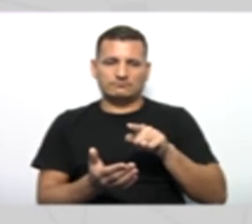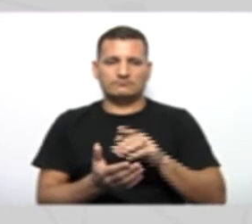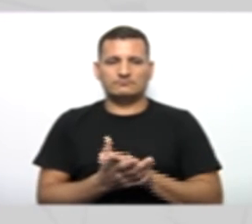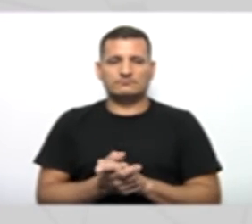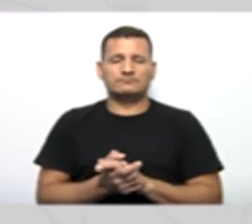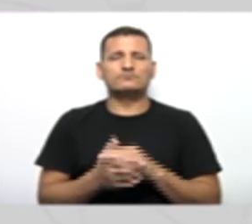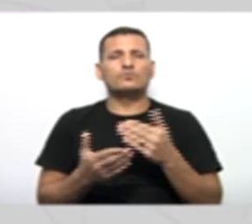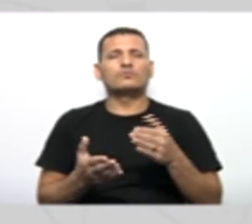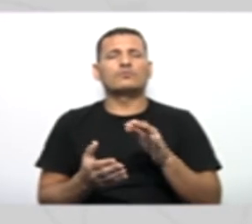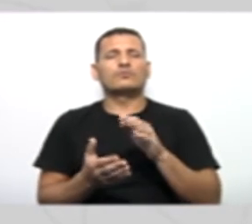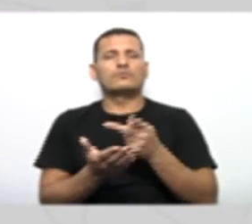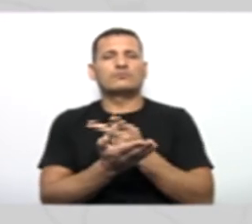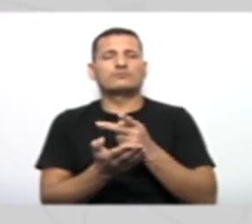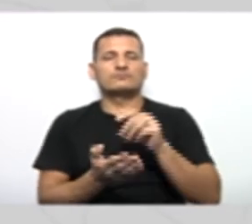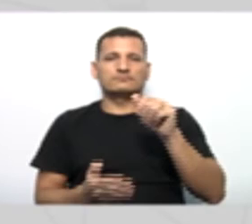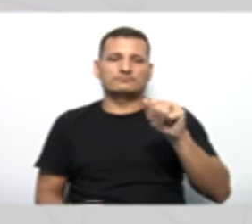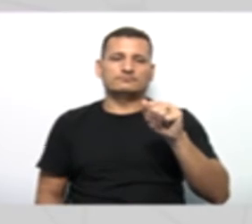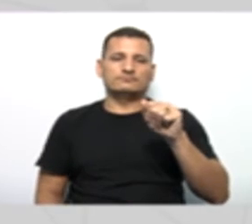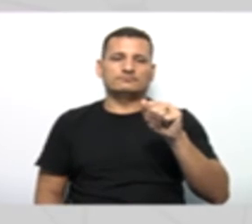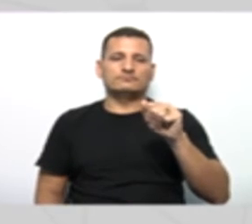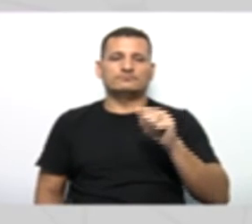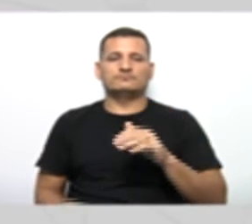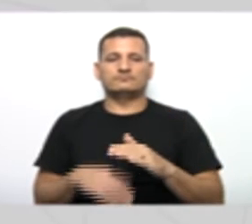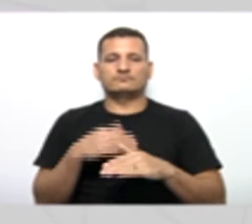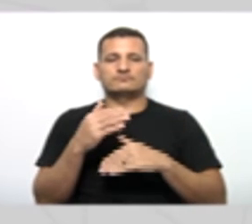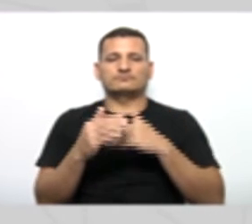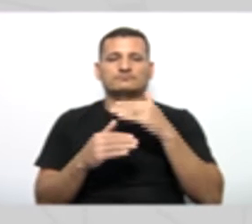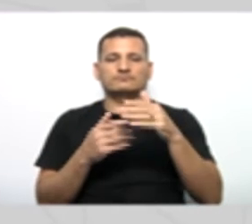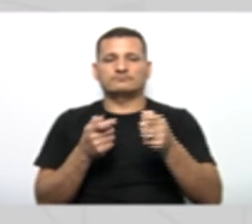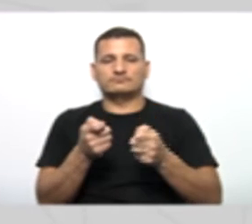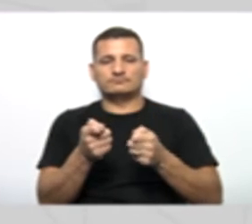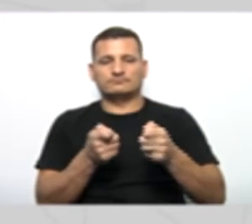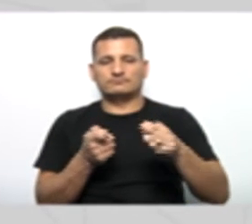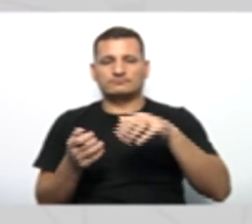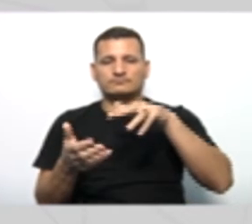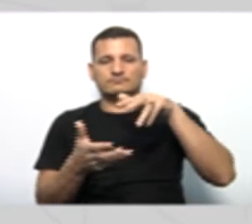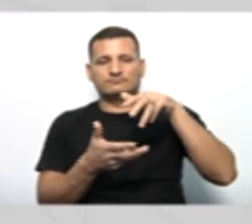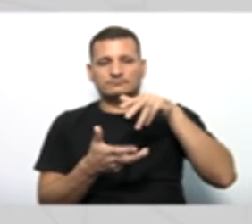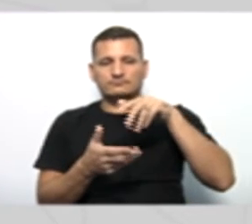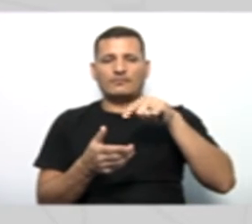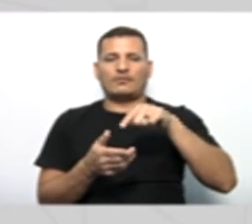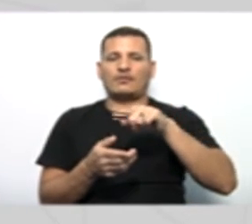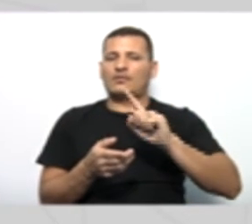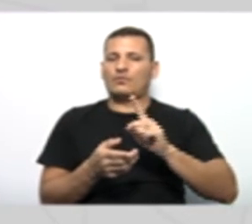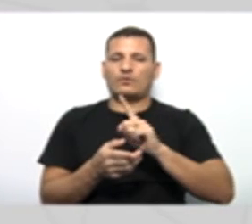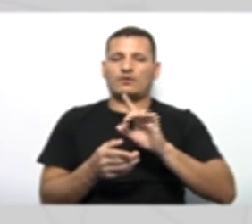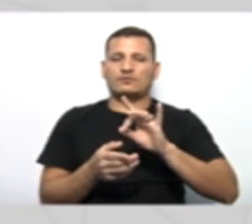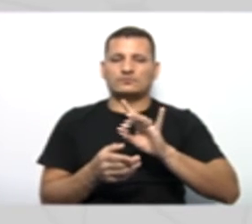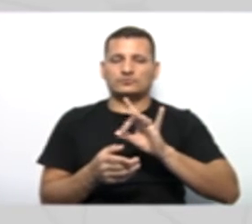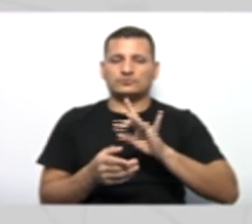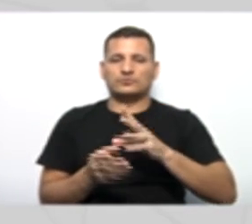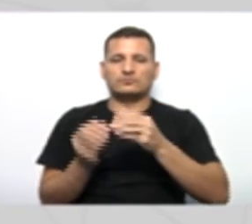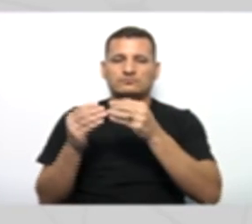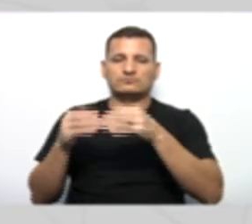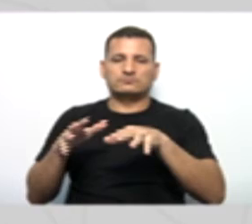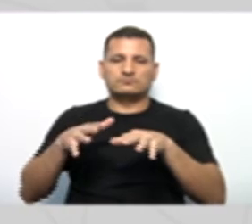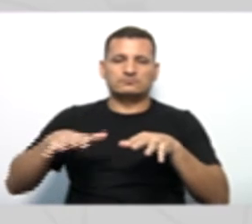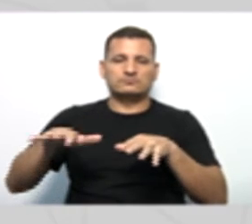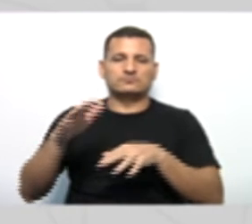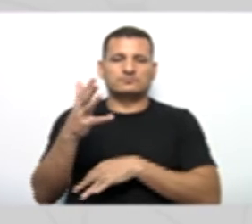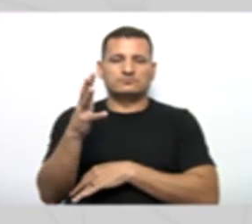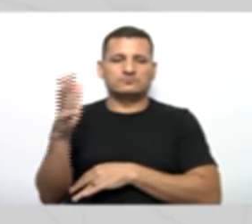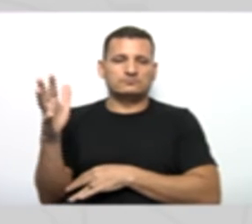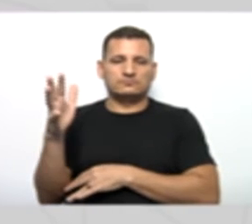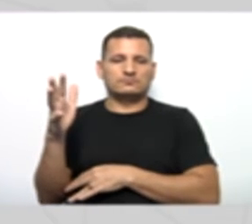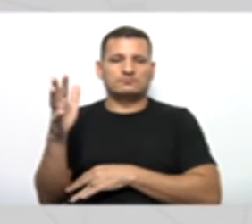letra A. O desenvolvimento sustentável não se refere somente ao impacto ambiental